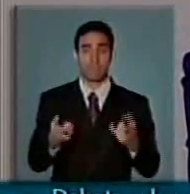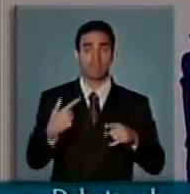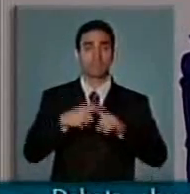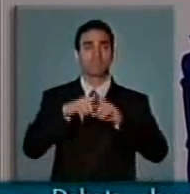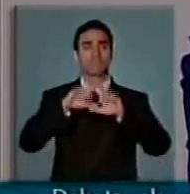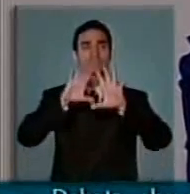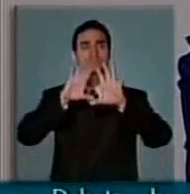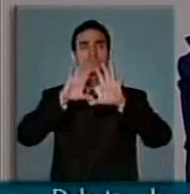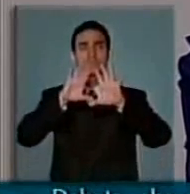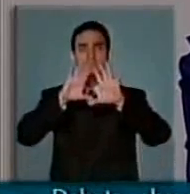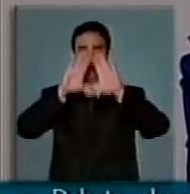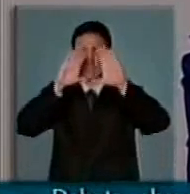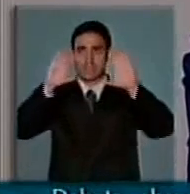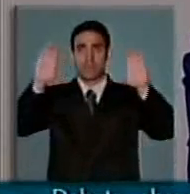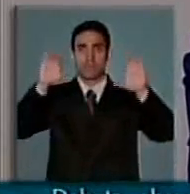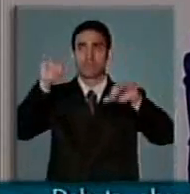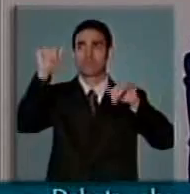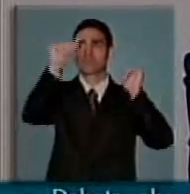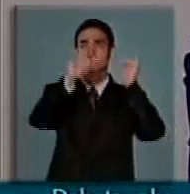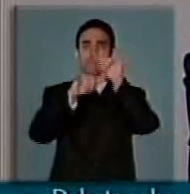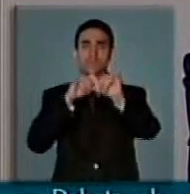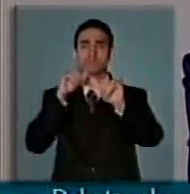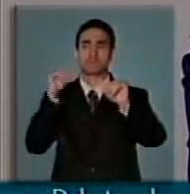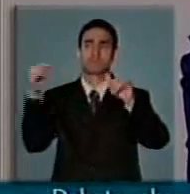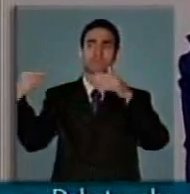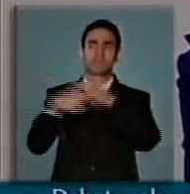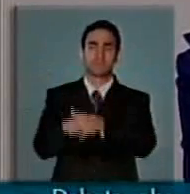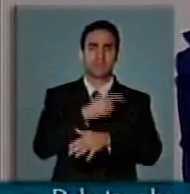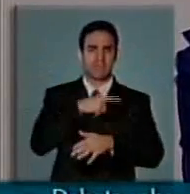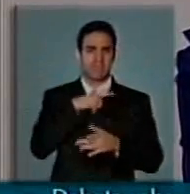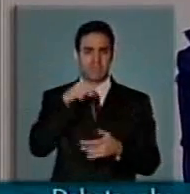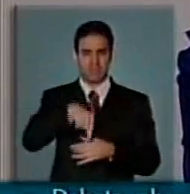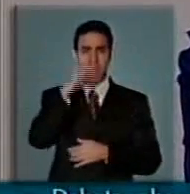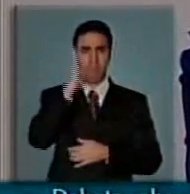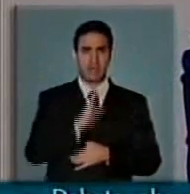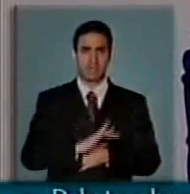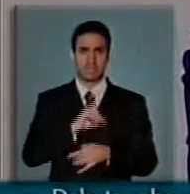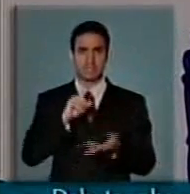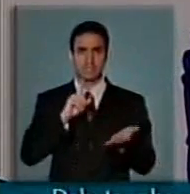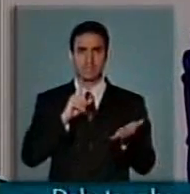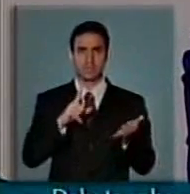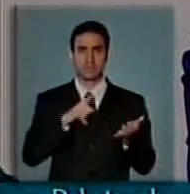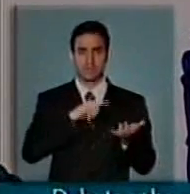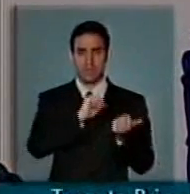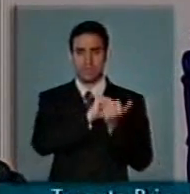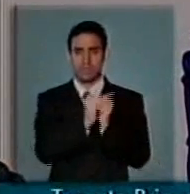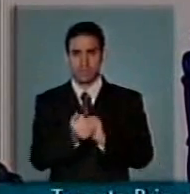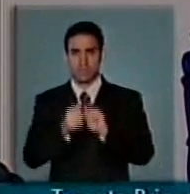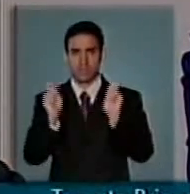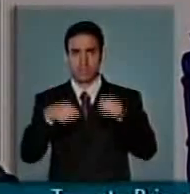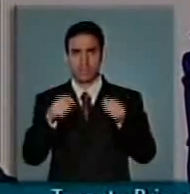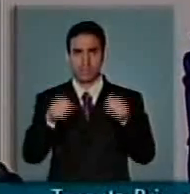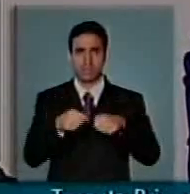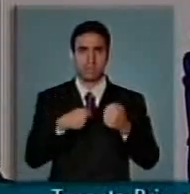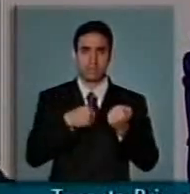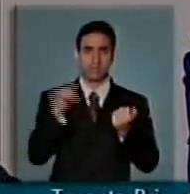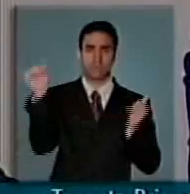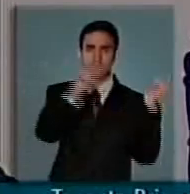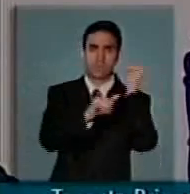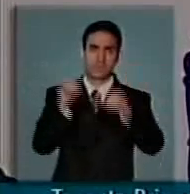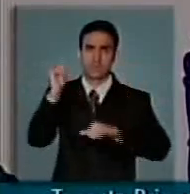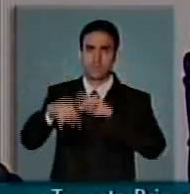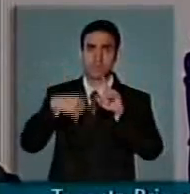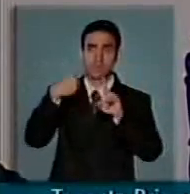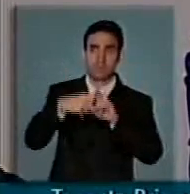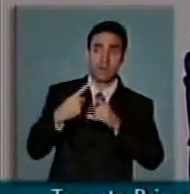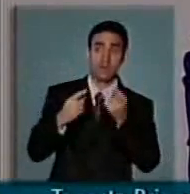pergunta: será que o sistema brasileiro realmente é adequado? A Organização da Aviação Civil Internacional fez uma